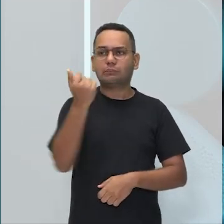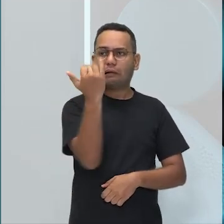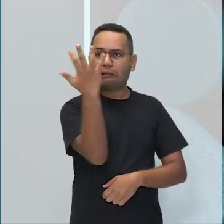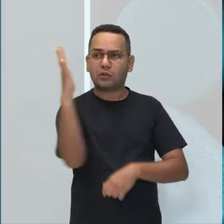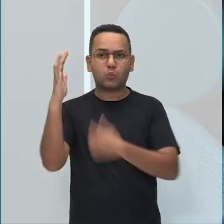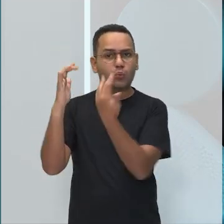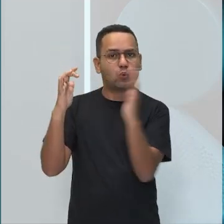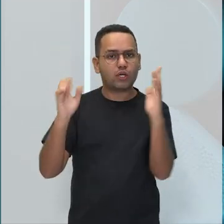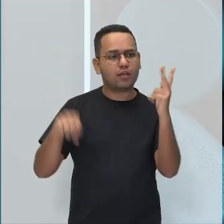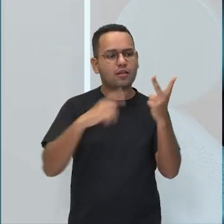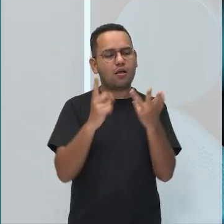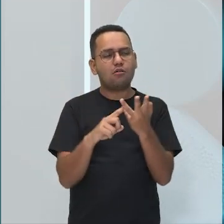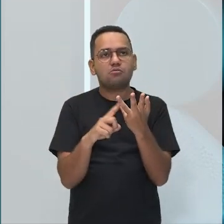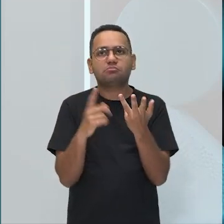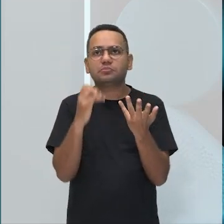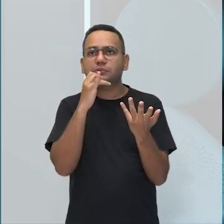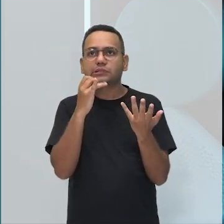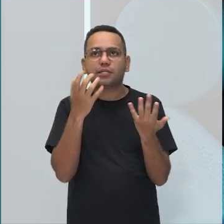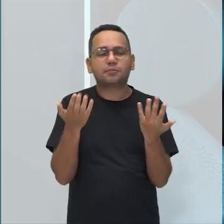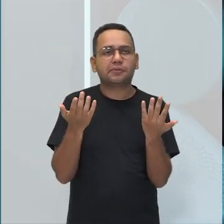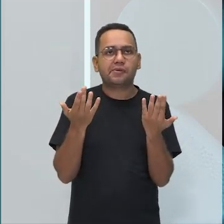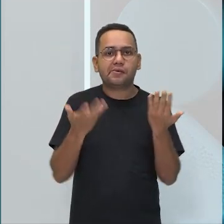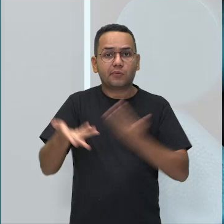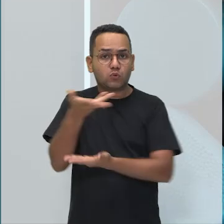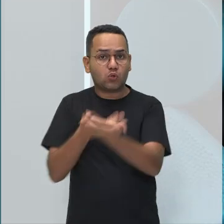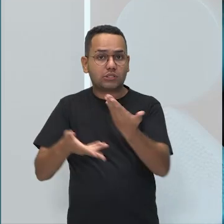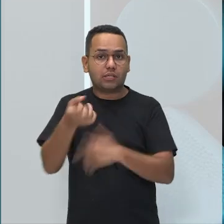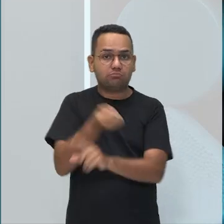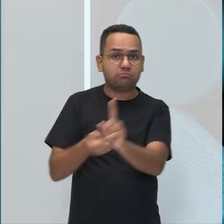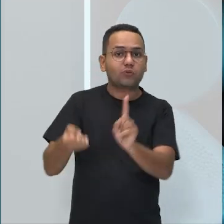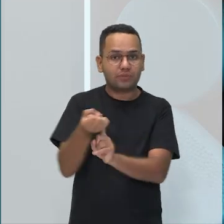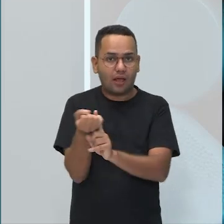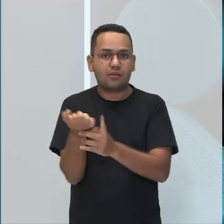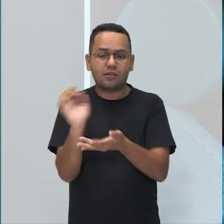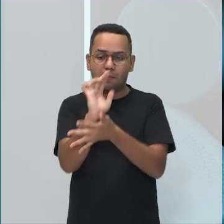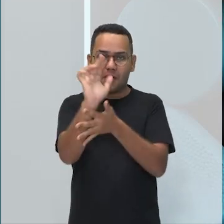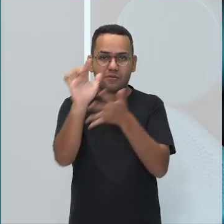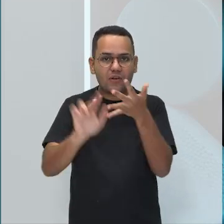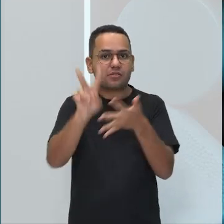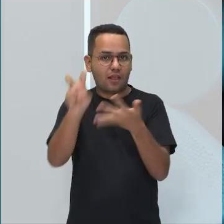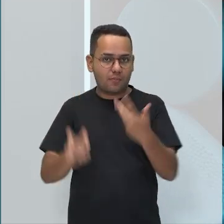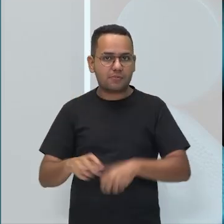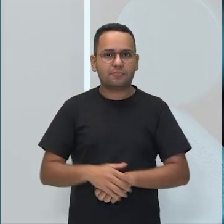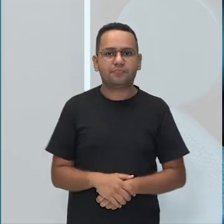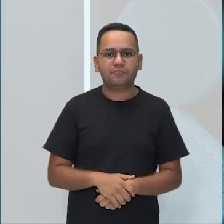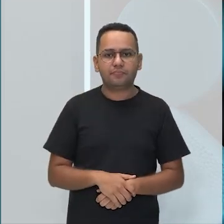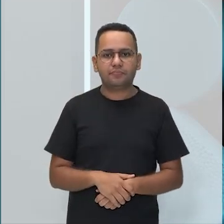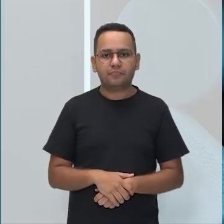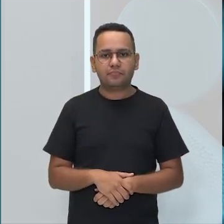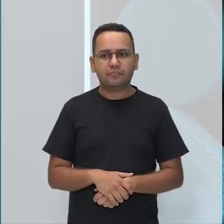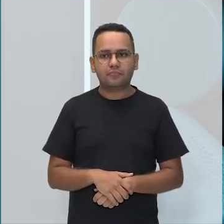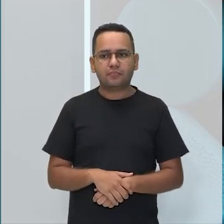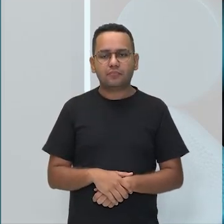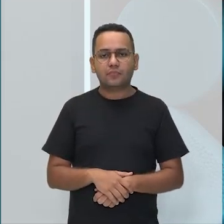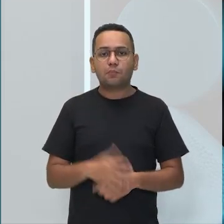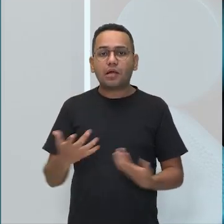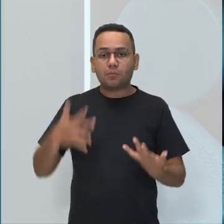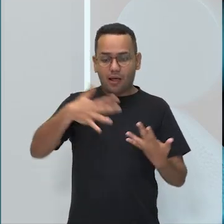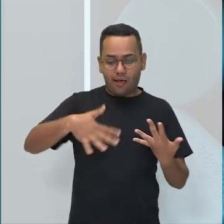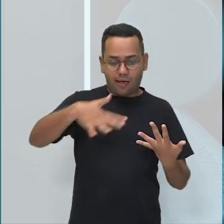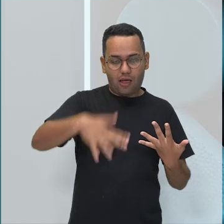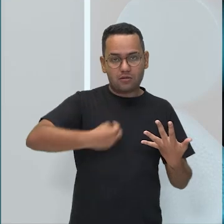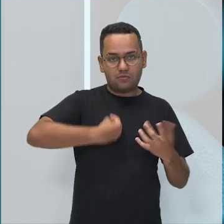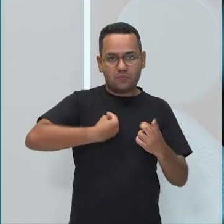e em conflito com a sociedade, certo? Então vamos ter esses personagens sendo retratados, vamos ter